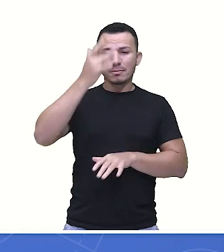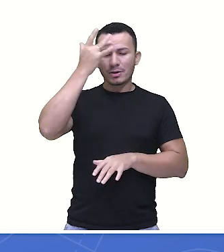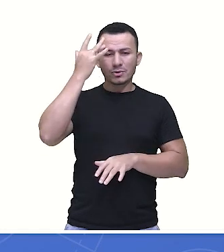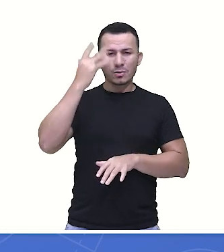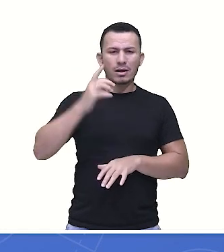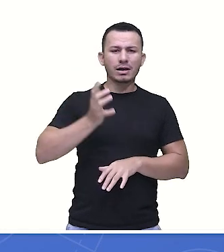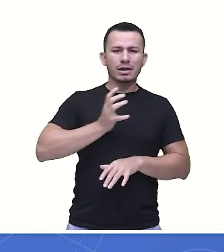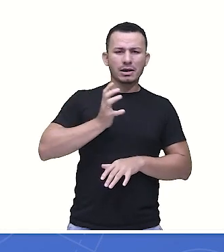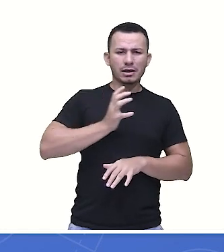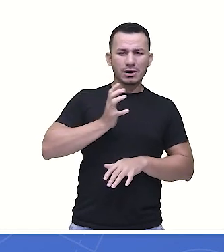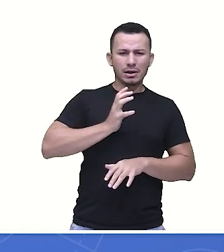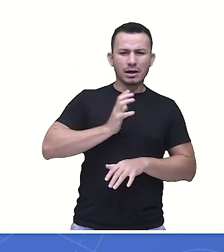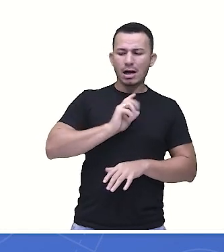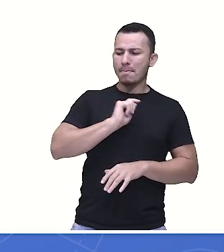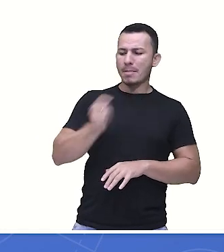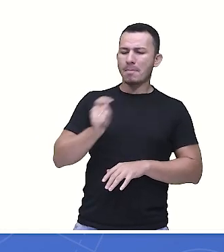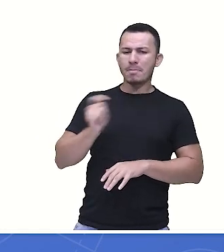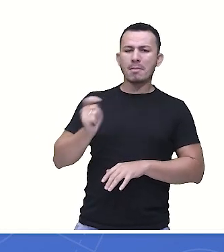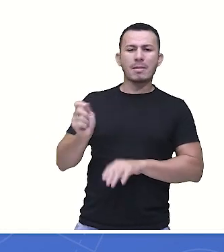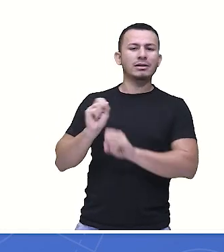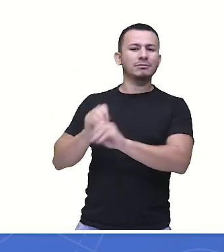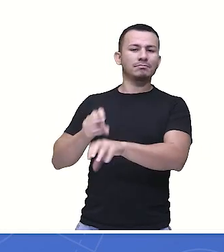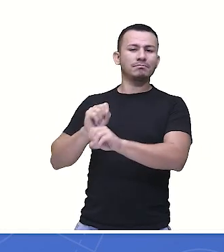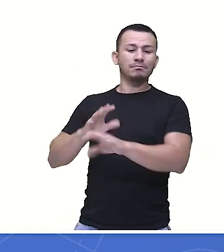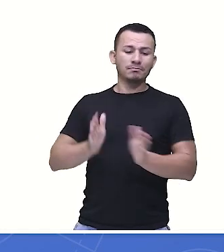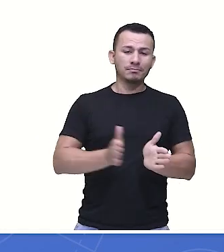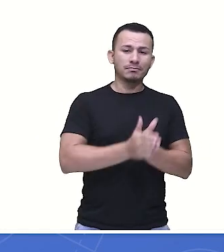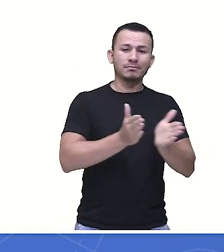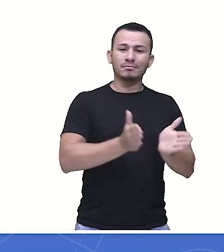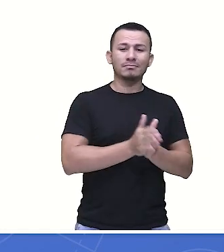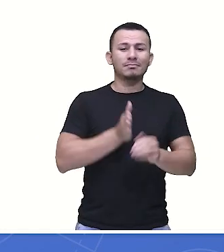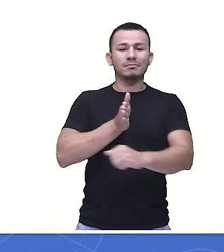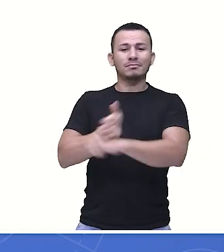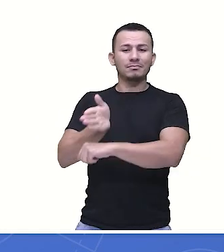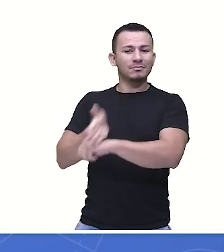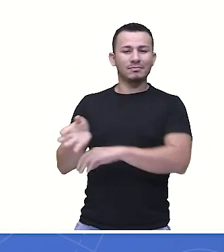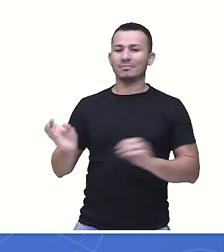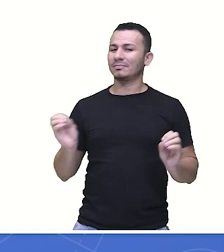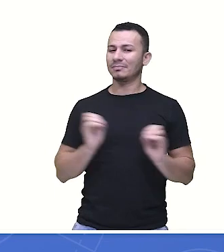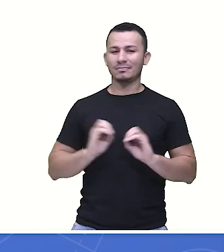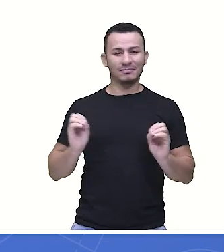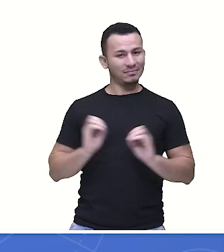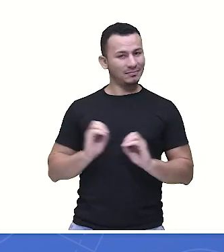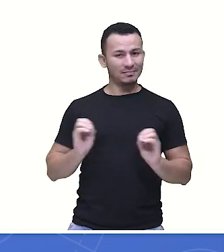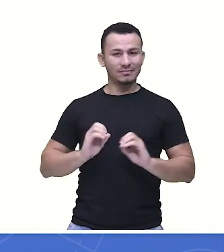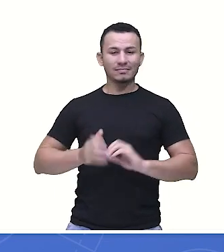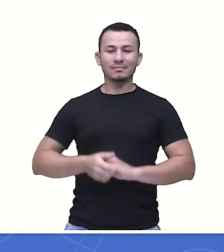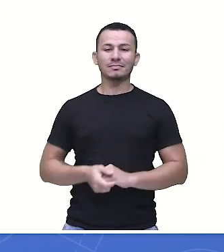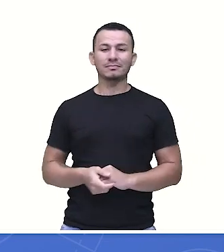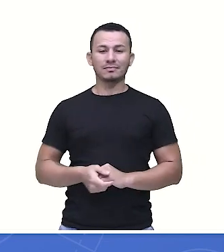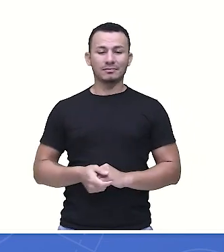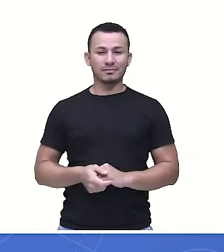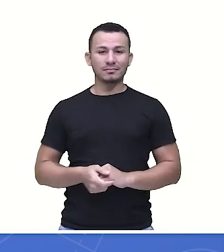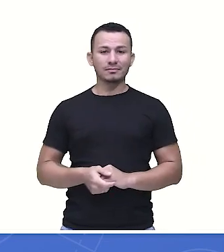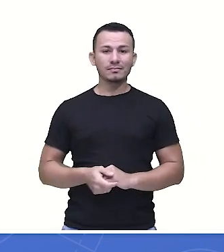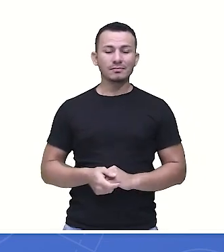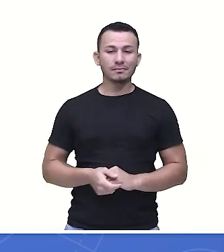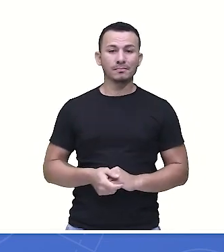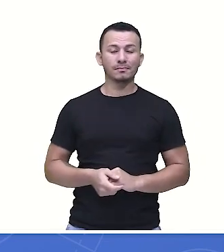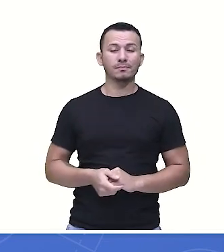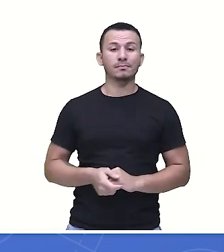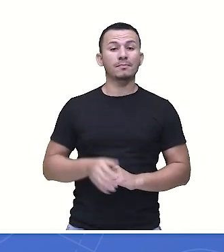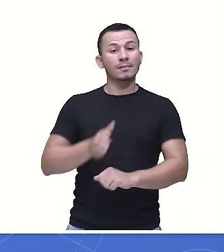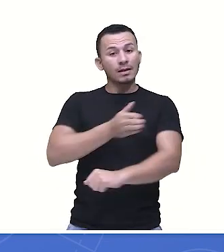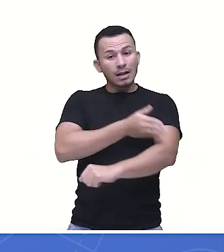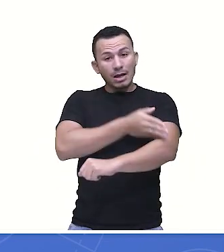mais abastadas, né, que tinham mais dinheiro, mais recursos, é que colocavam seus filhos para estudar, certo? Aí nós vamos chegar na Idade